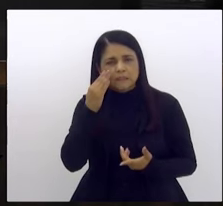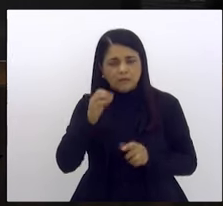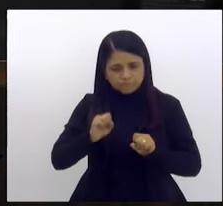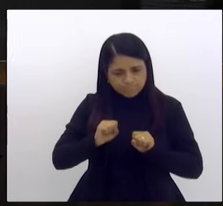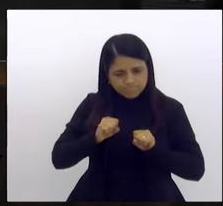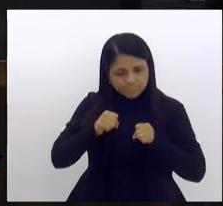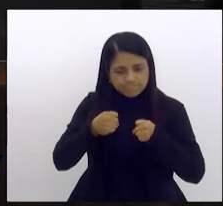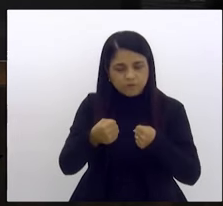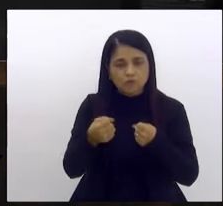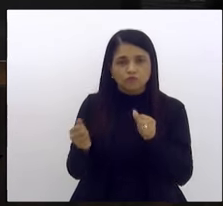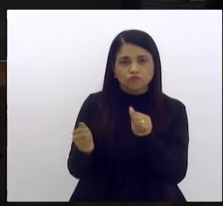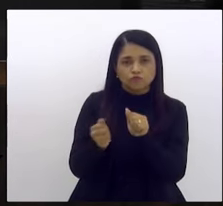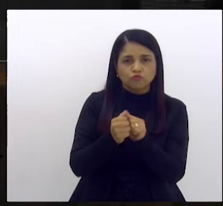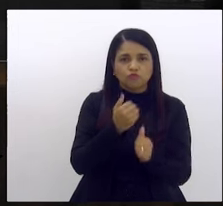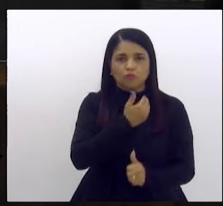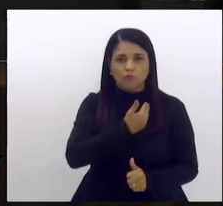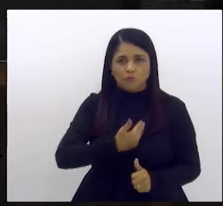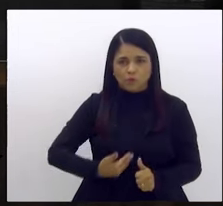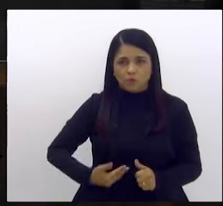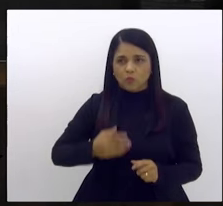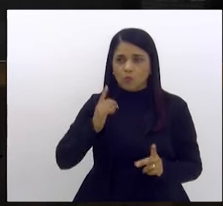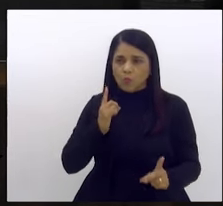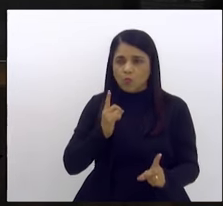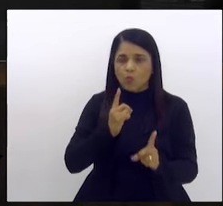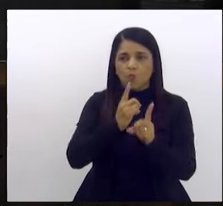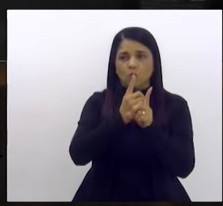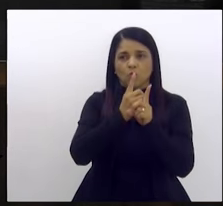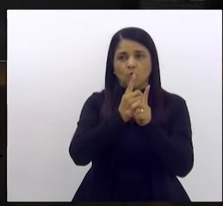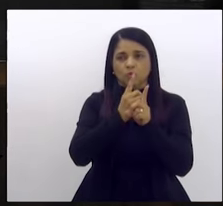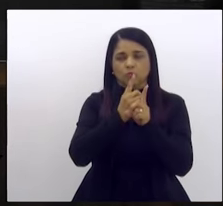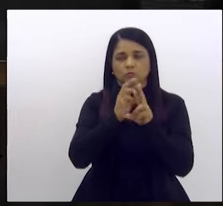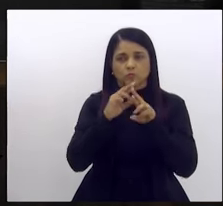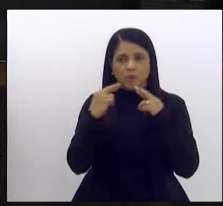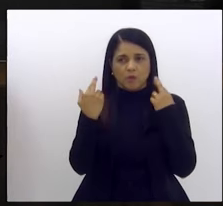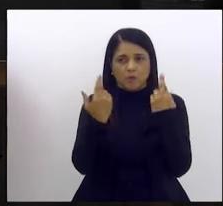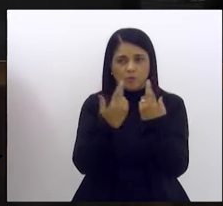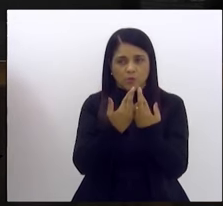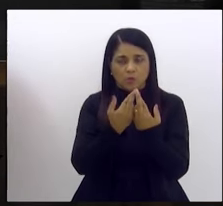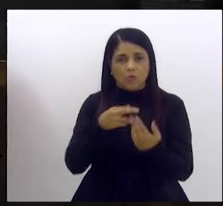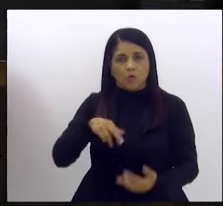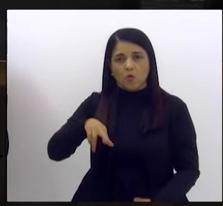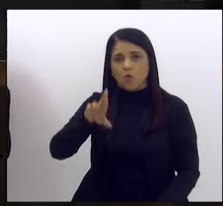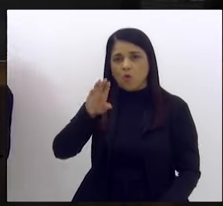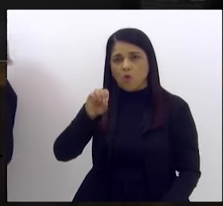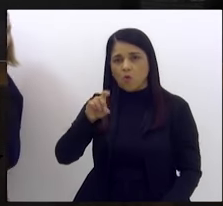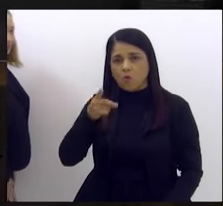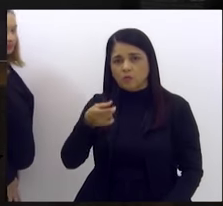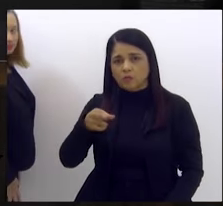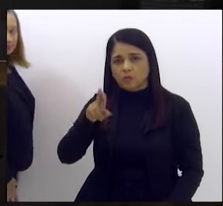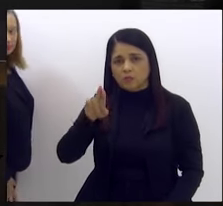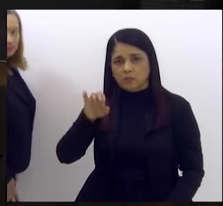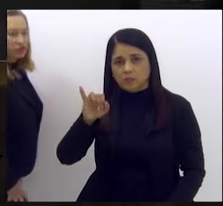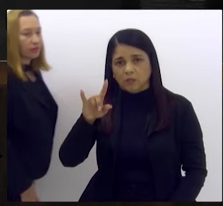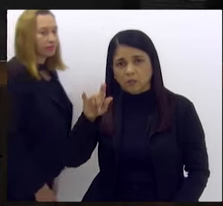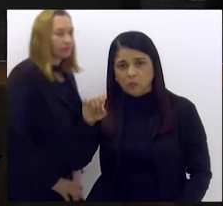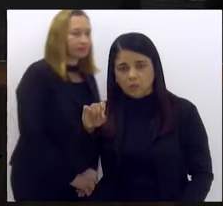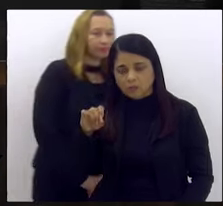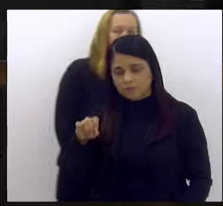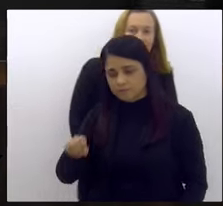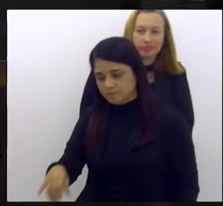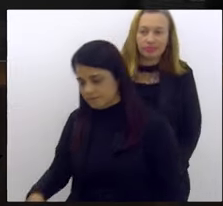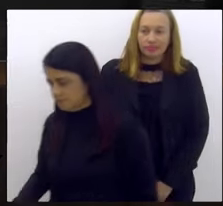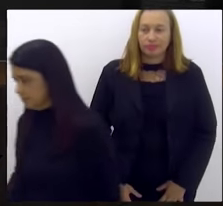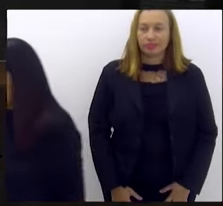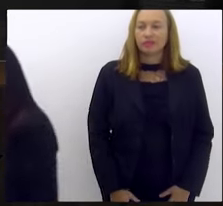Eu, junto com o governador, tivemos um encontro com o presidente da Corte de Contas, doutor Rodrigo Nascimento, com alguns conselheiros também.